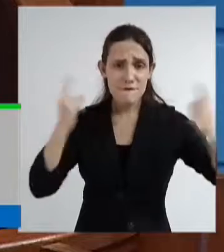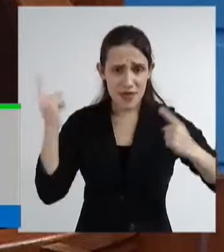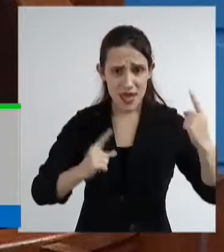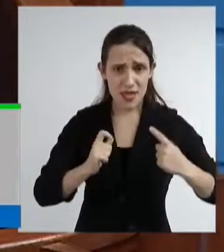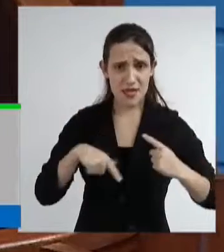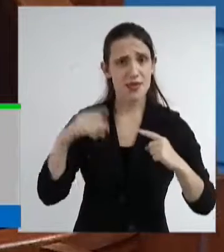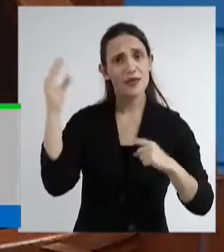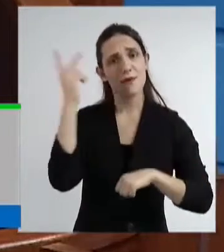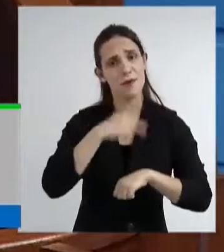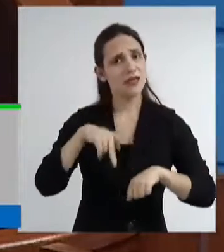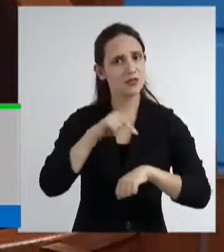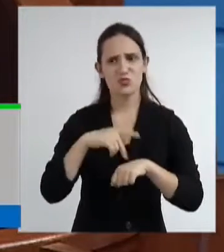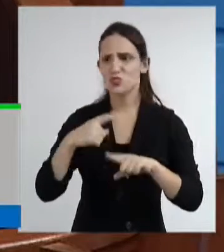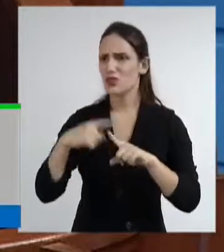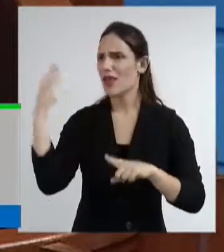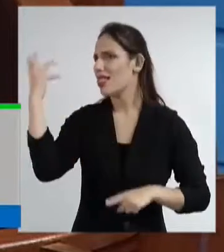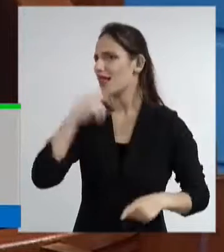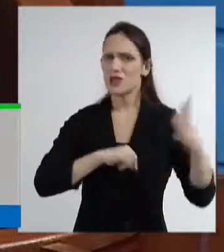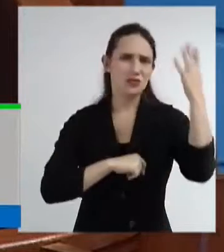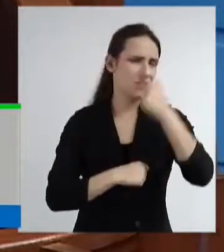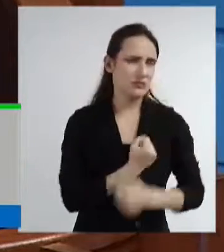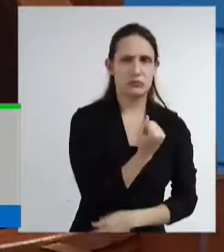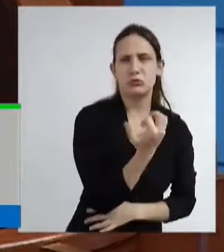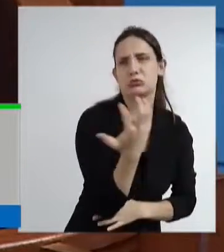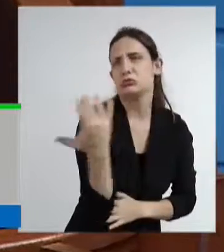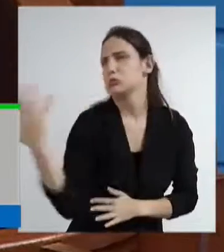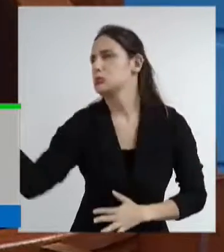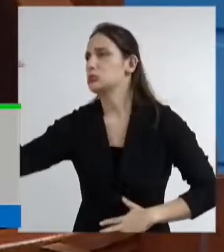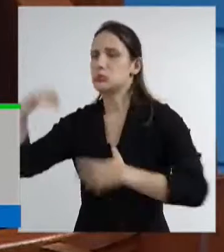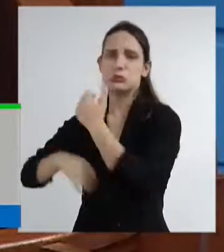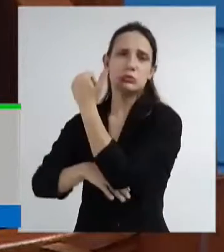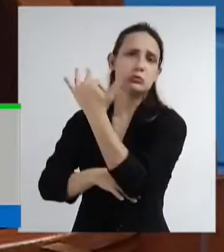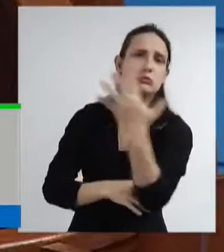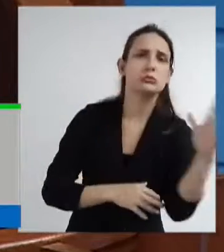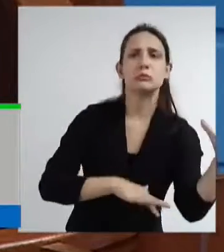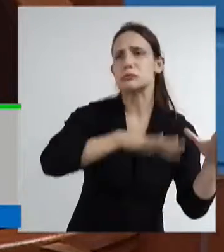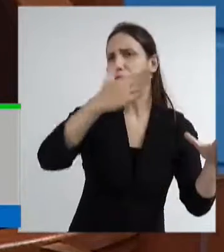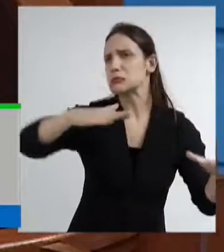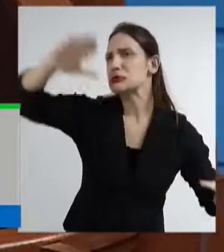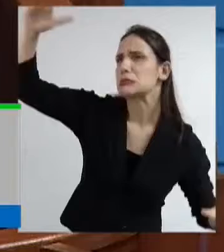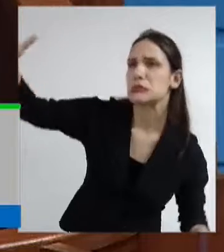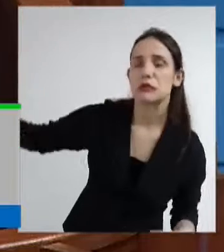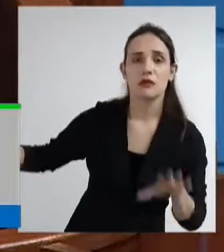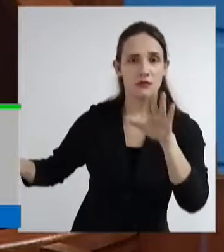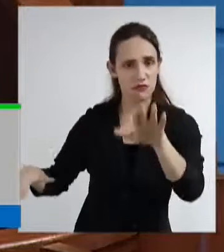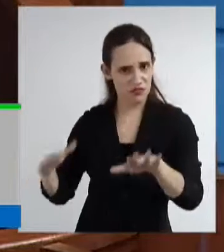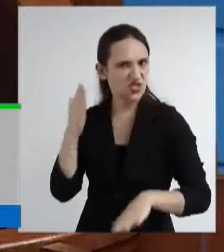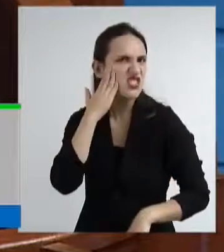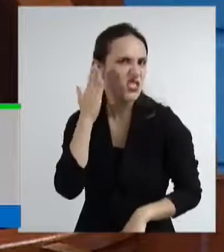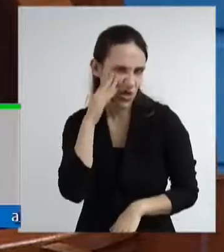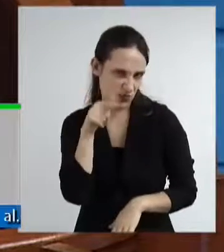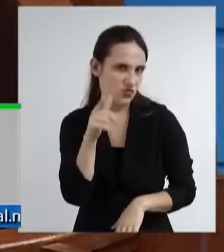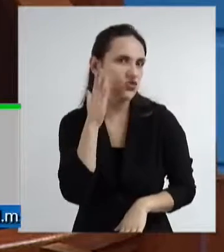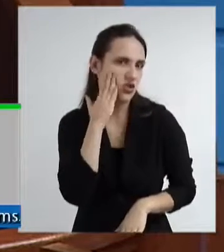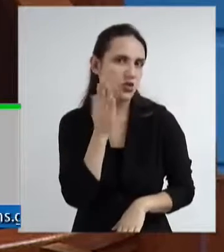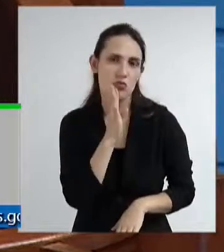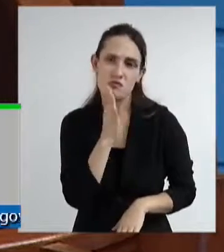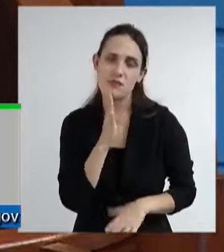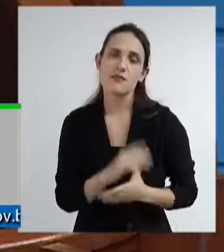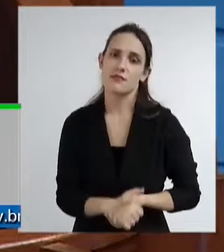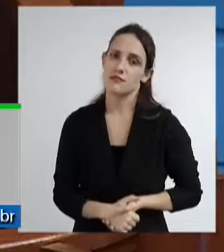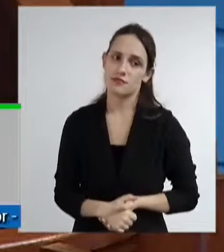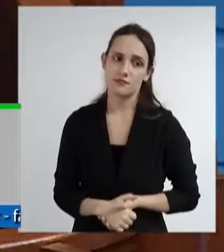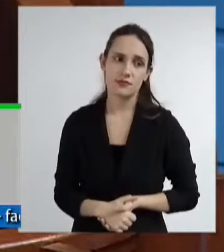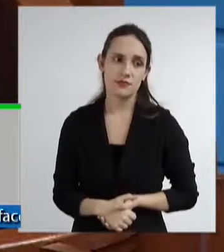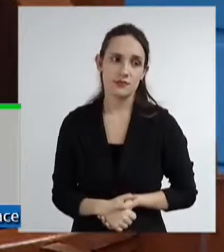que não há nada parecido em qualquer lugar do mundo. Para quem viajou a muitos países sabe do que eu estou falando. Então